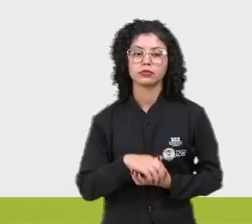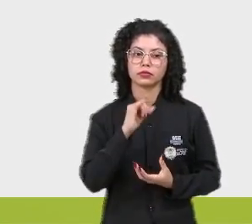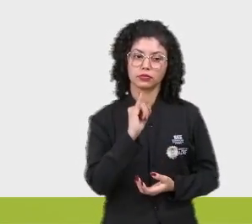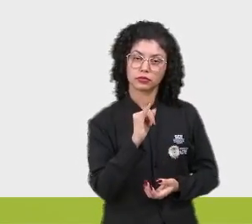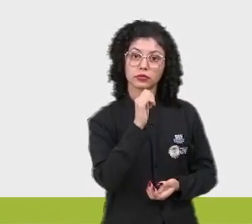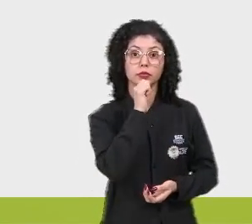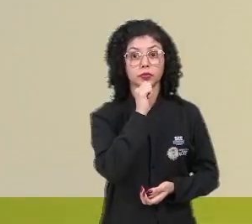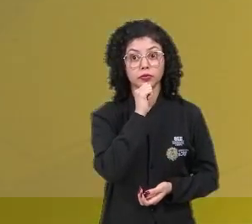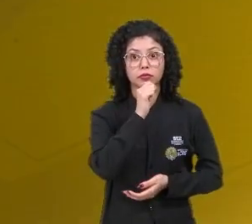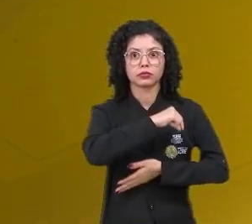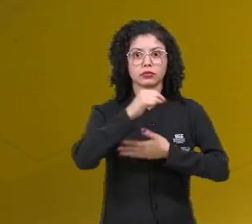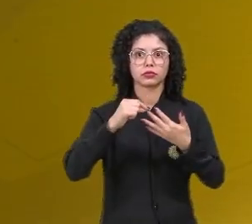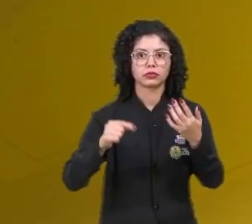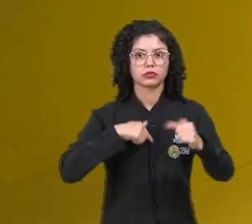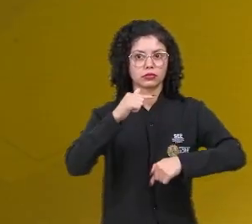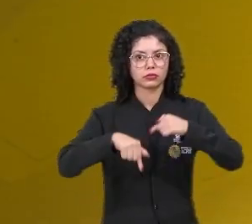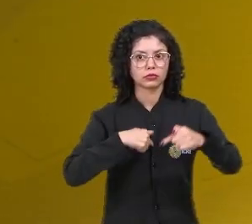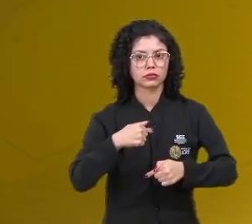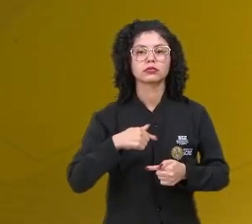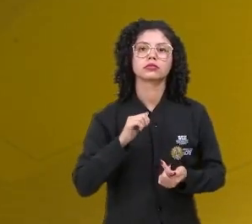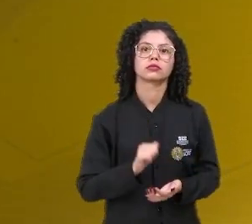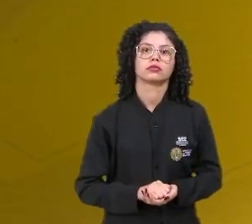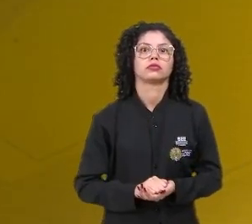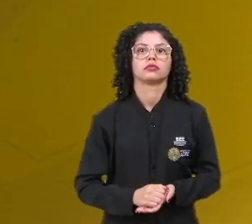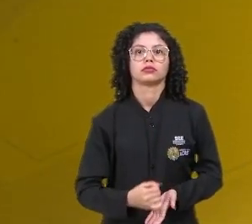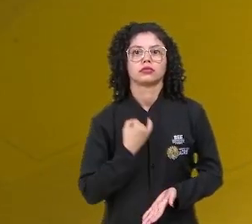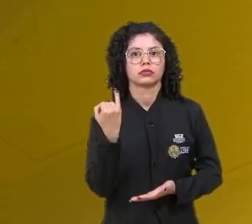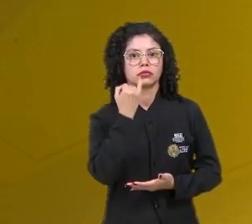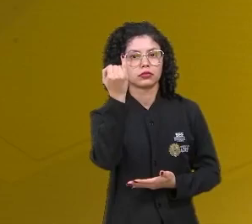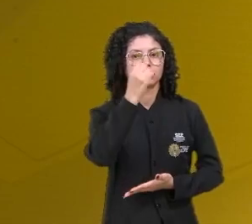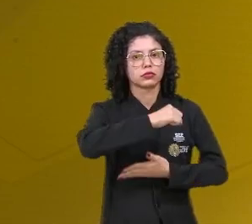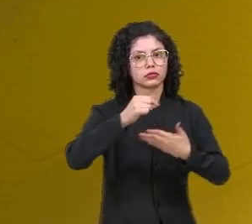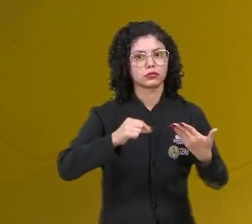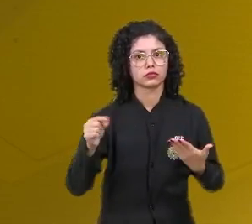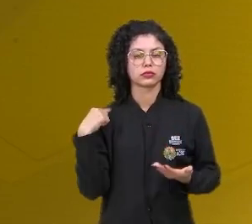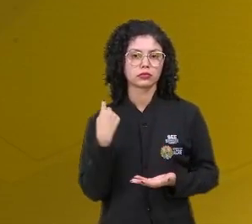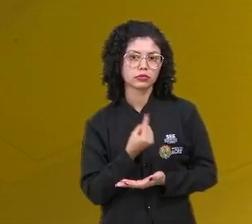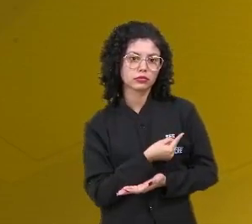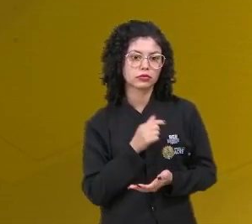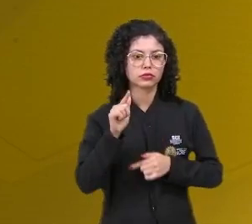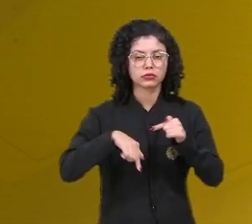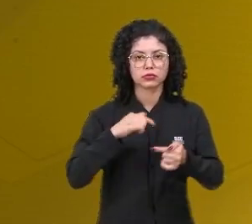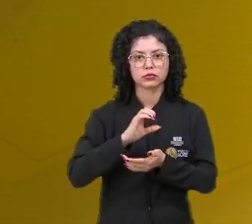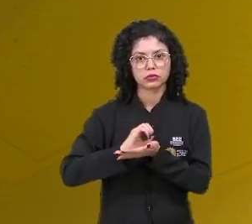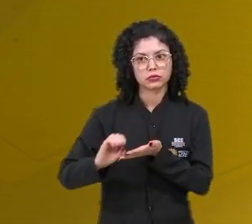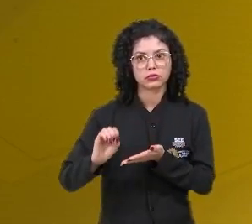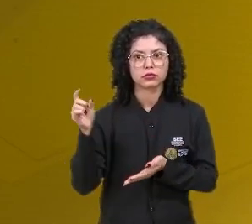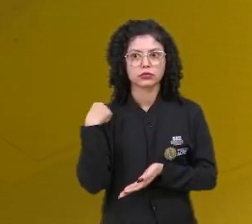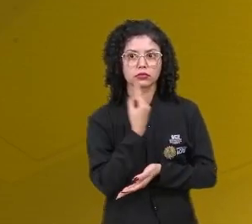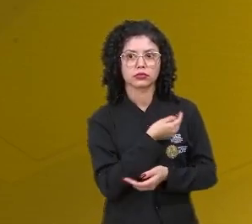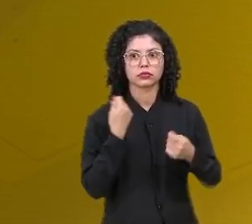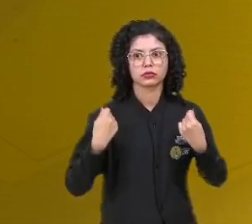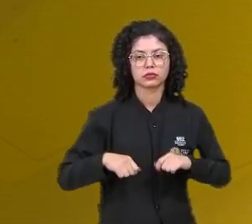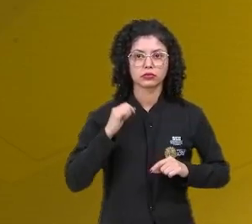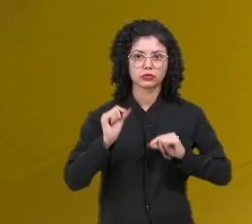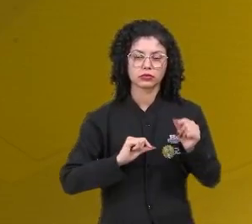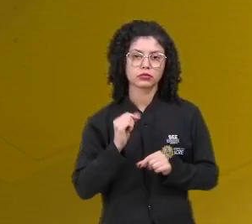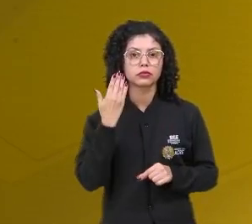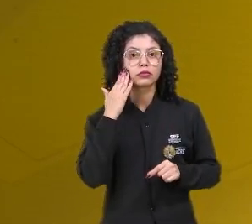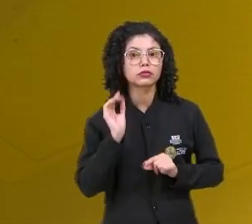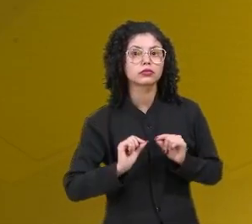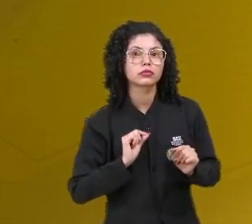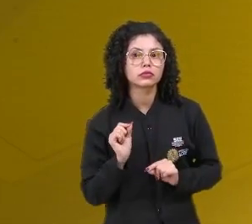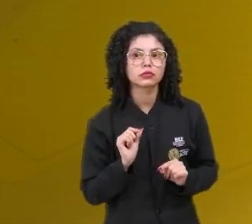Se o elemento químico carbono é o principal elemento da química orgânica, nós precisamos,